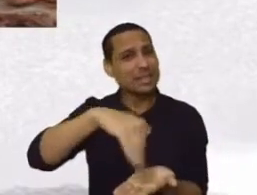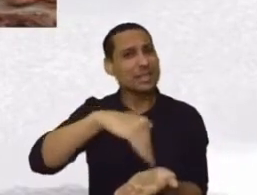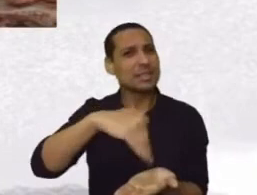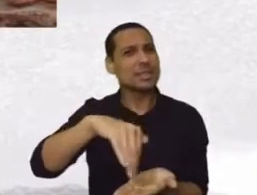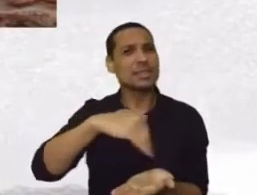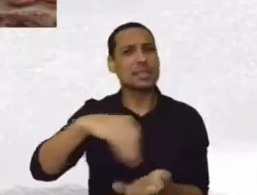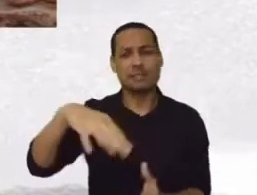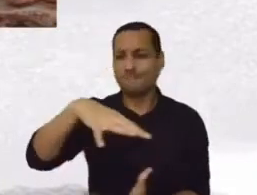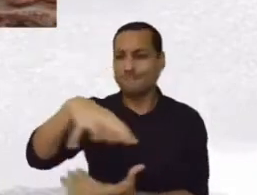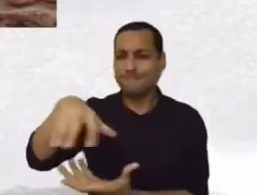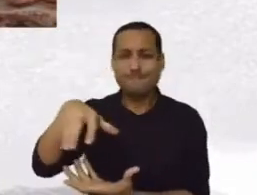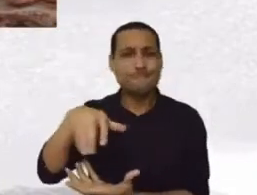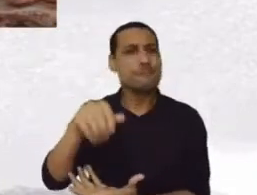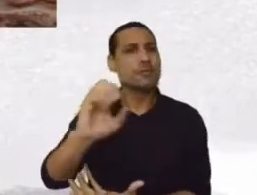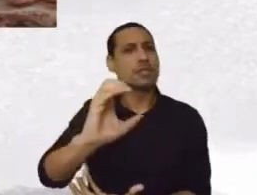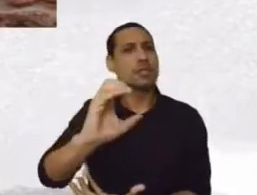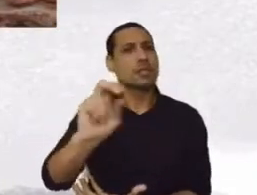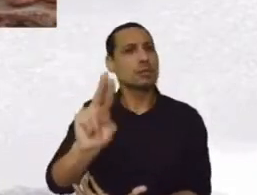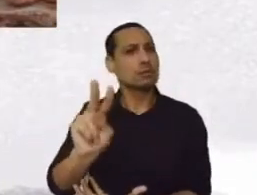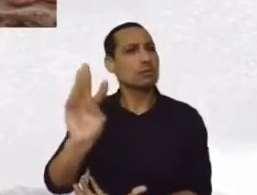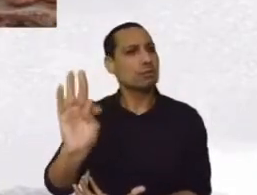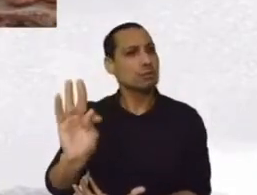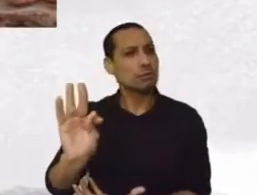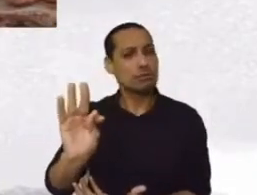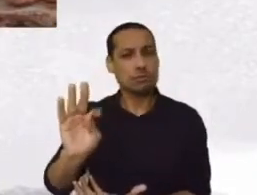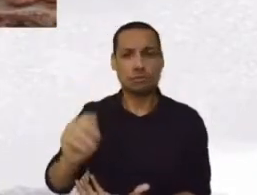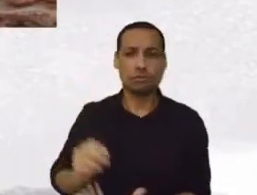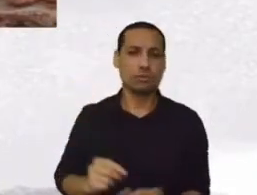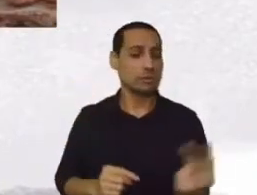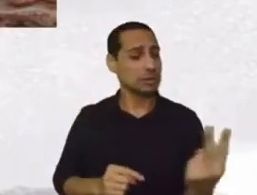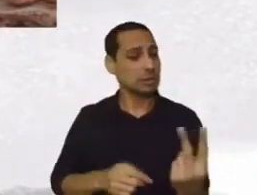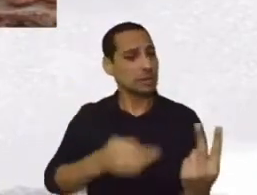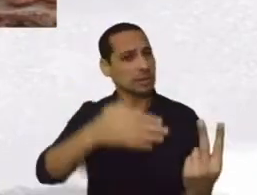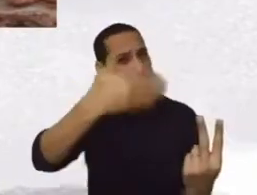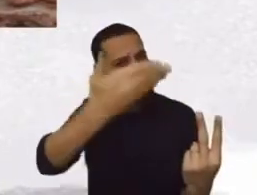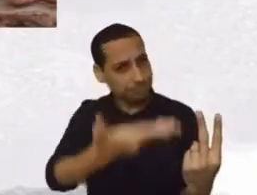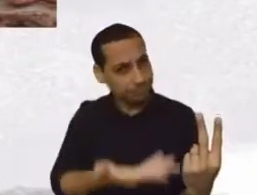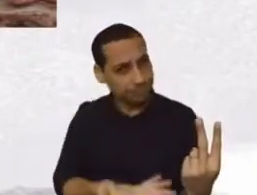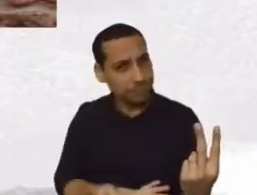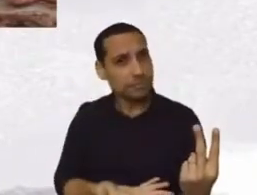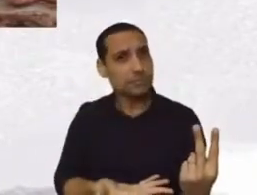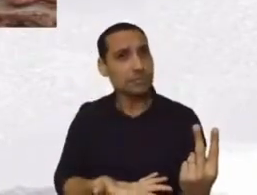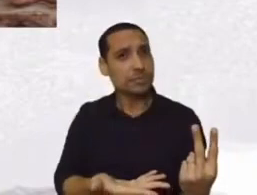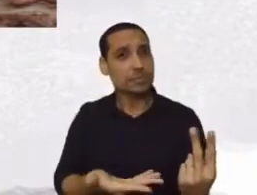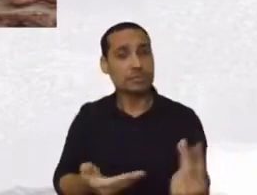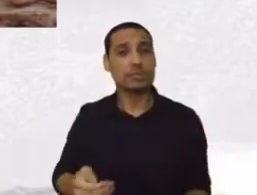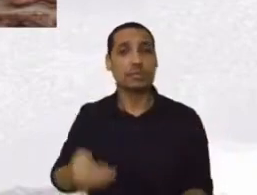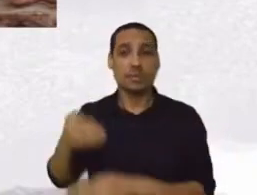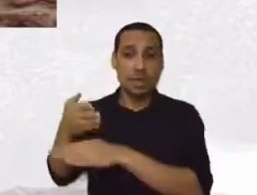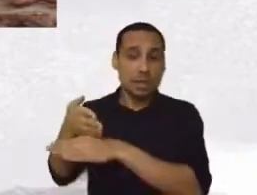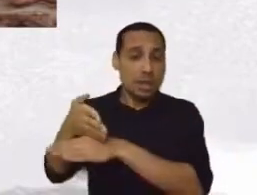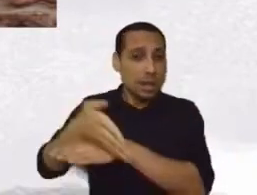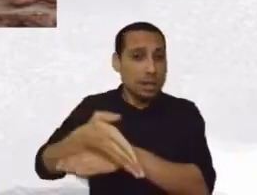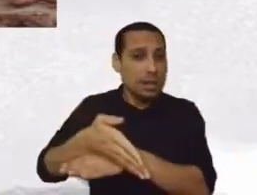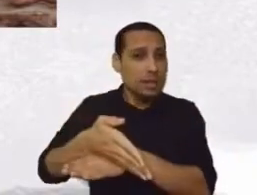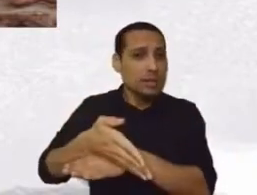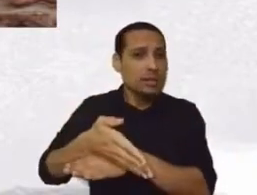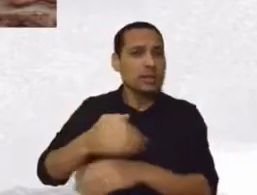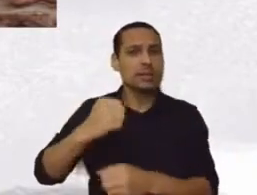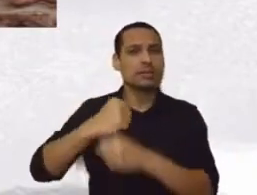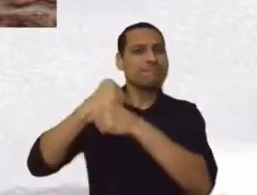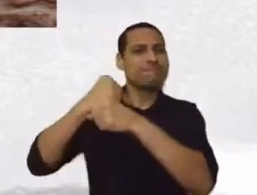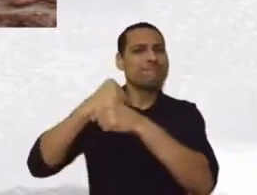homenageá-los. Entramos, eu e João Felício, em 94 na Executiva Nacional da CUT e junto com Kjeld, secretário